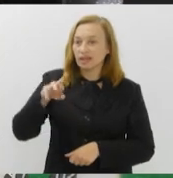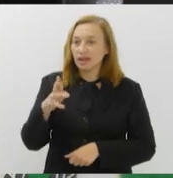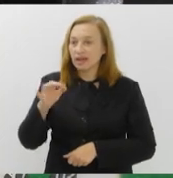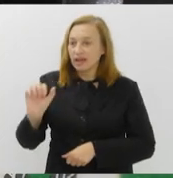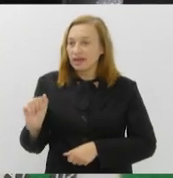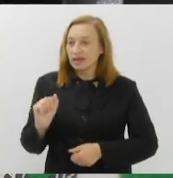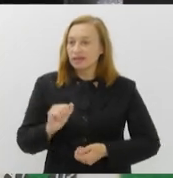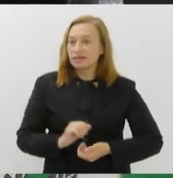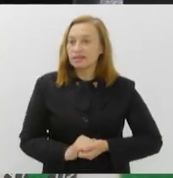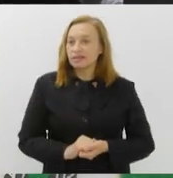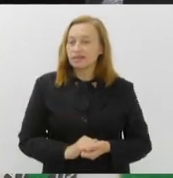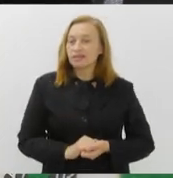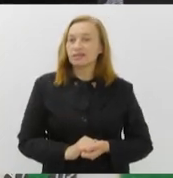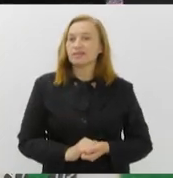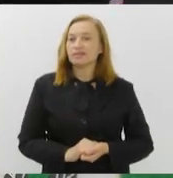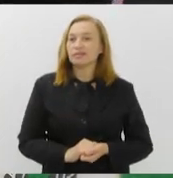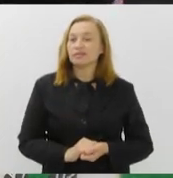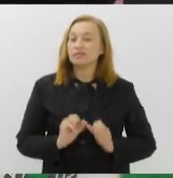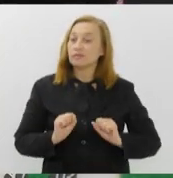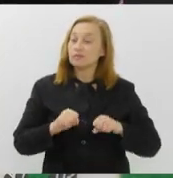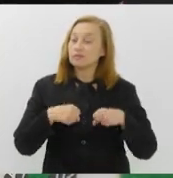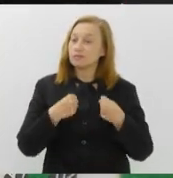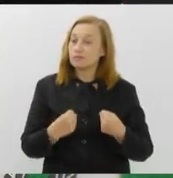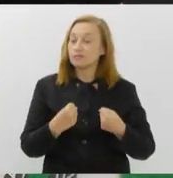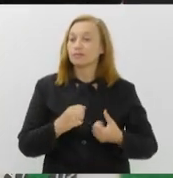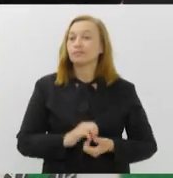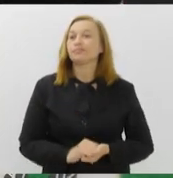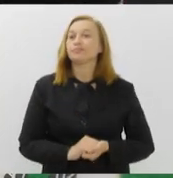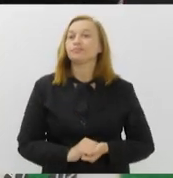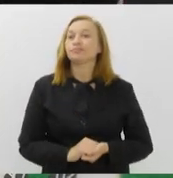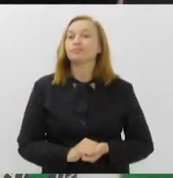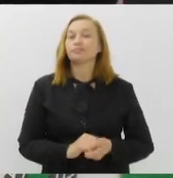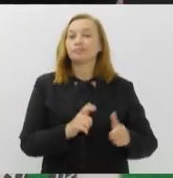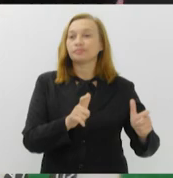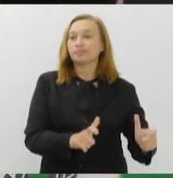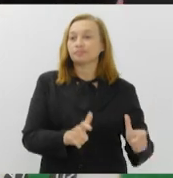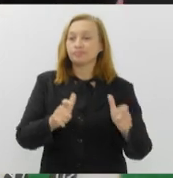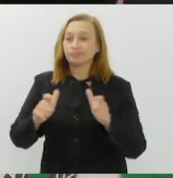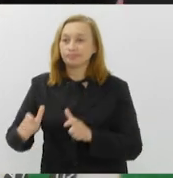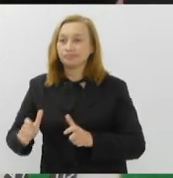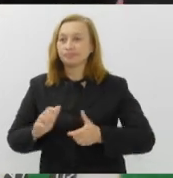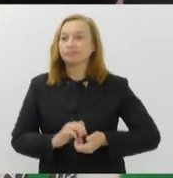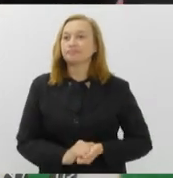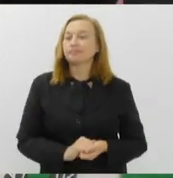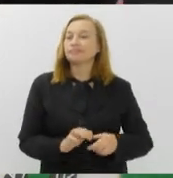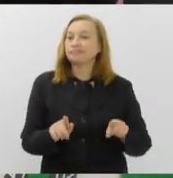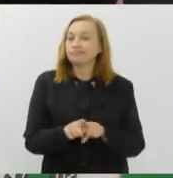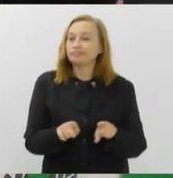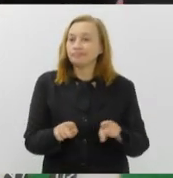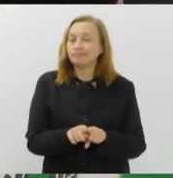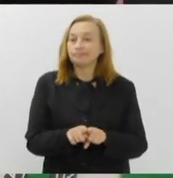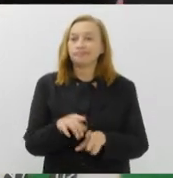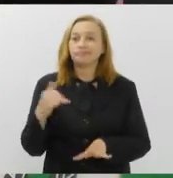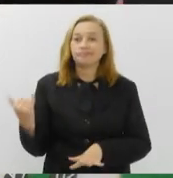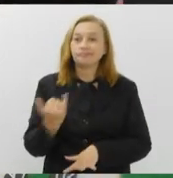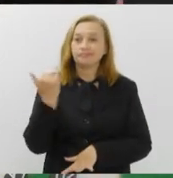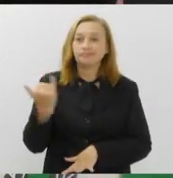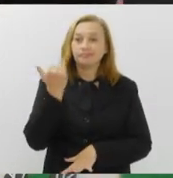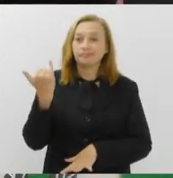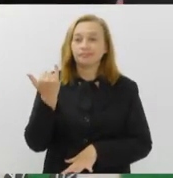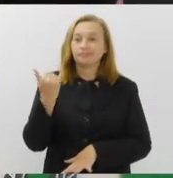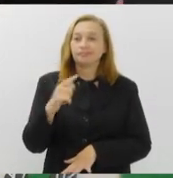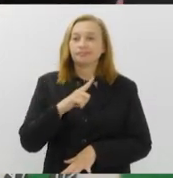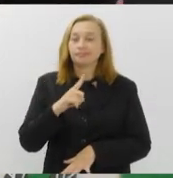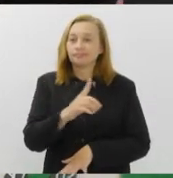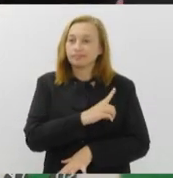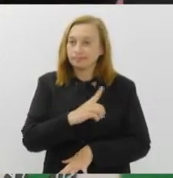se deslocando para esse espaço, dizer também da importância de termos a